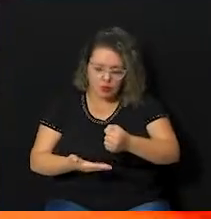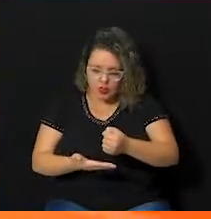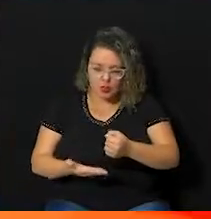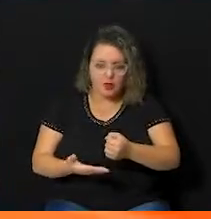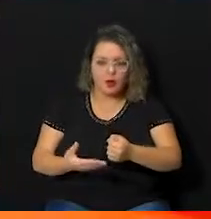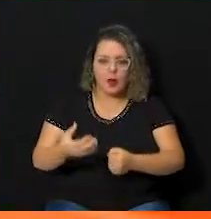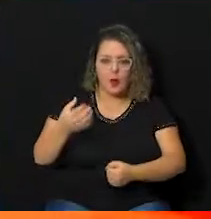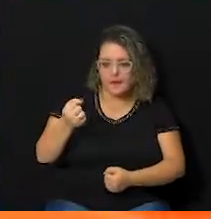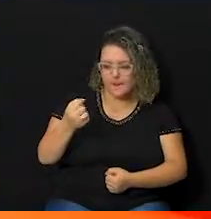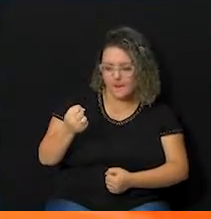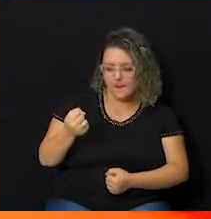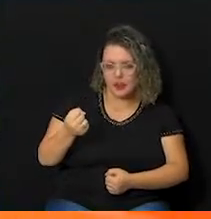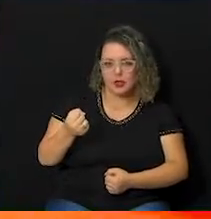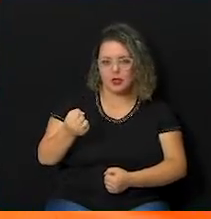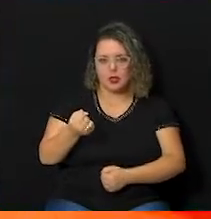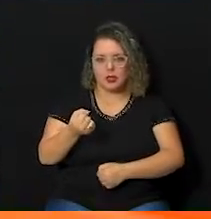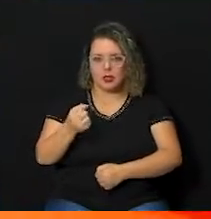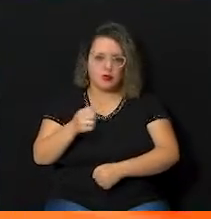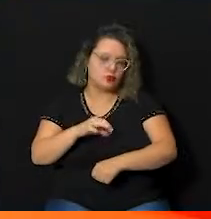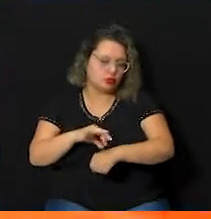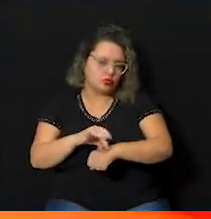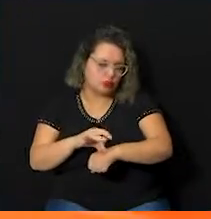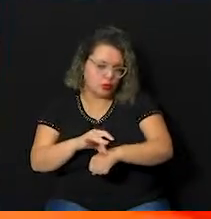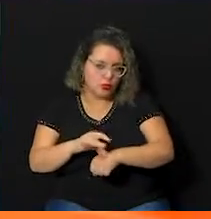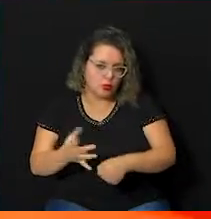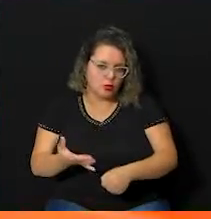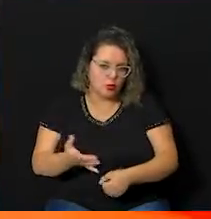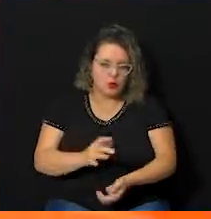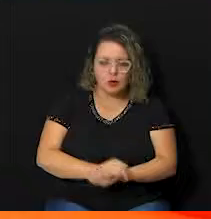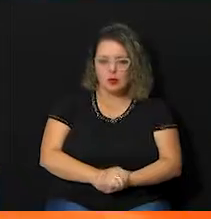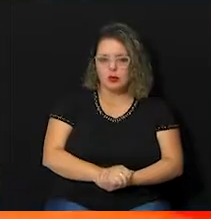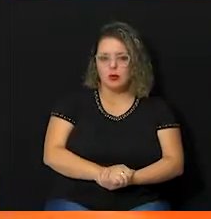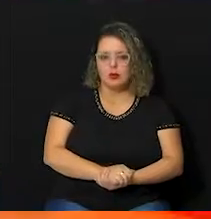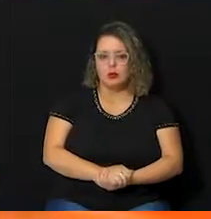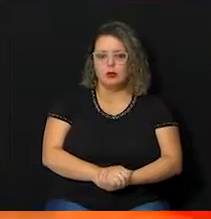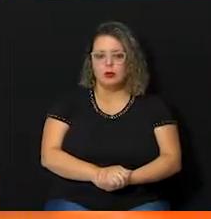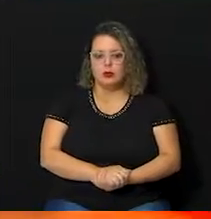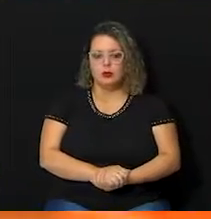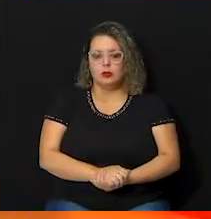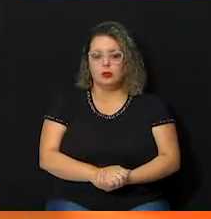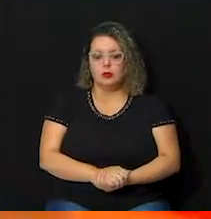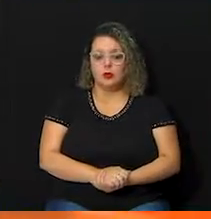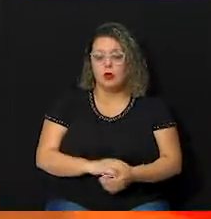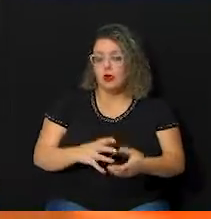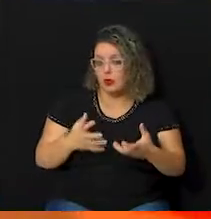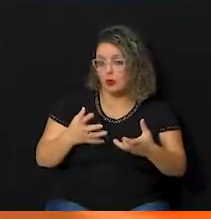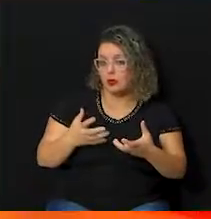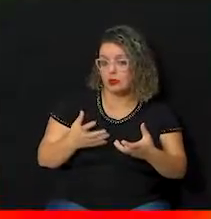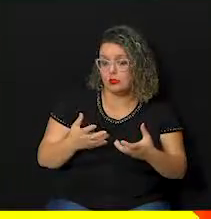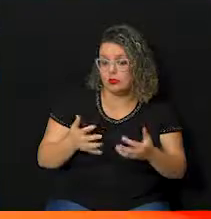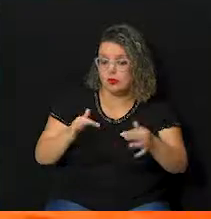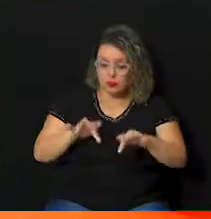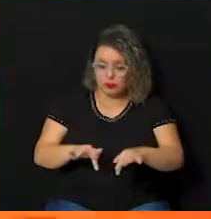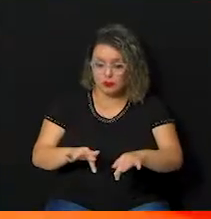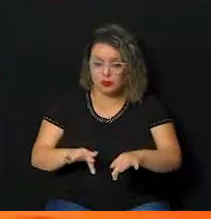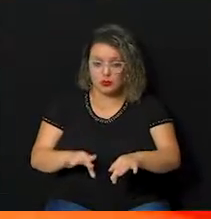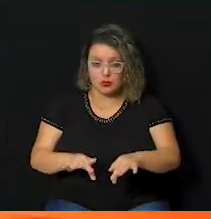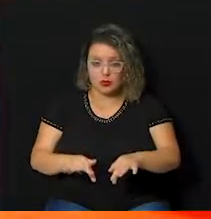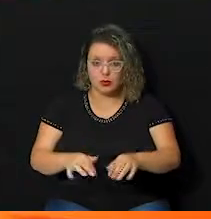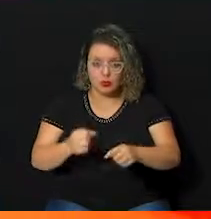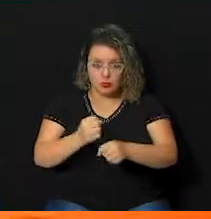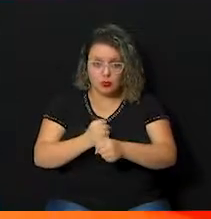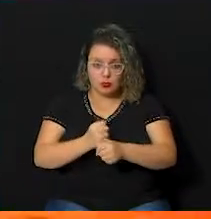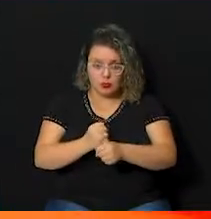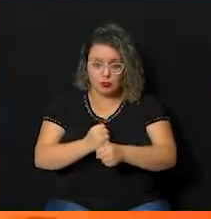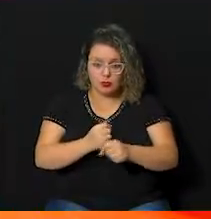branco, e eu senti um pouco dessa falta. Então eu falei, eu vou redesenhar tudo. Até porque eu pretendo lançar até o final do ano mais um outro quadrinho